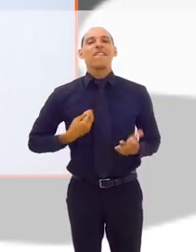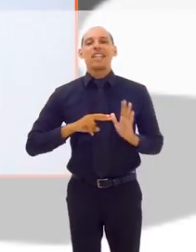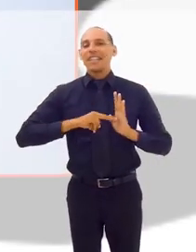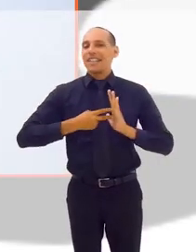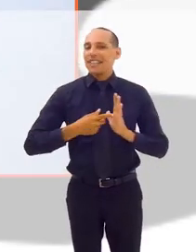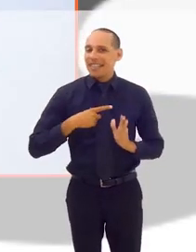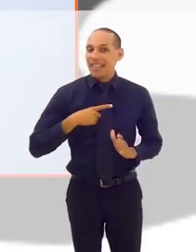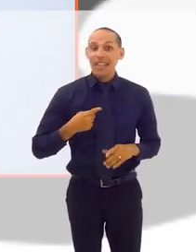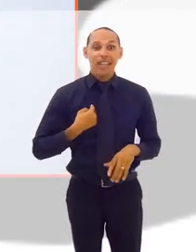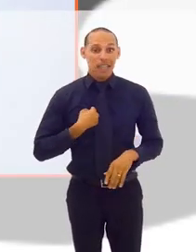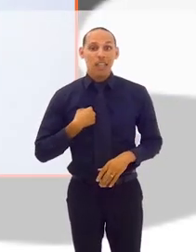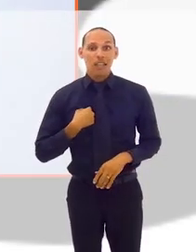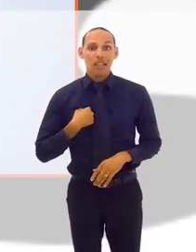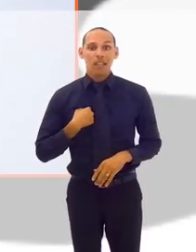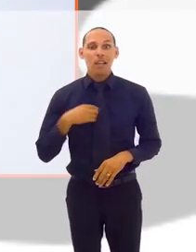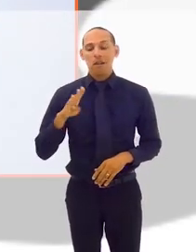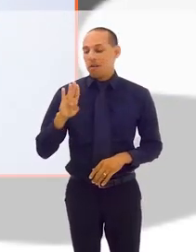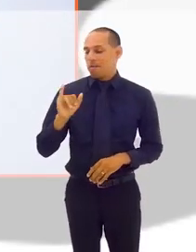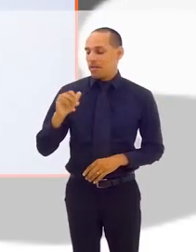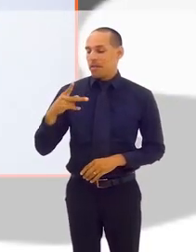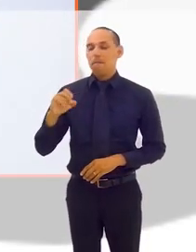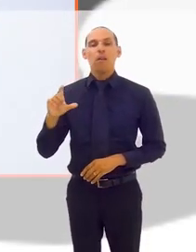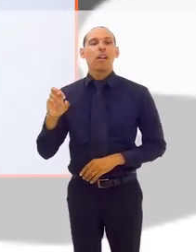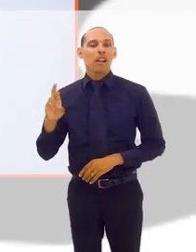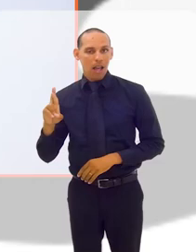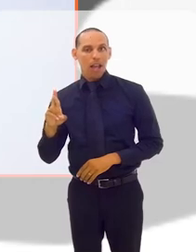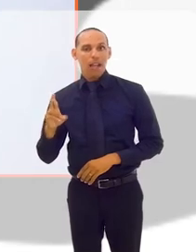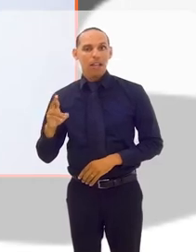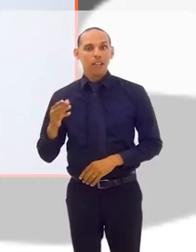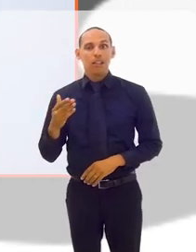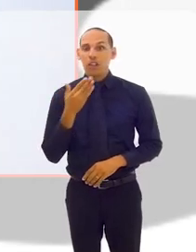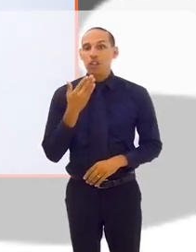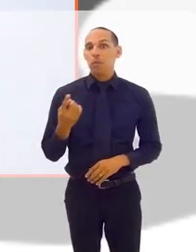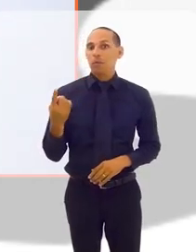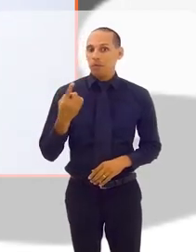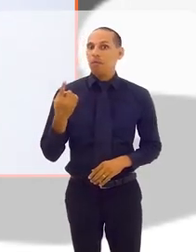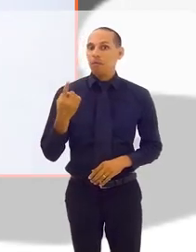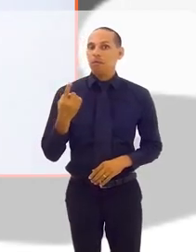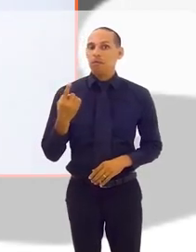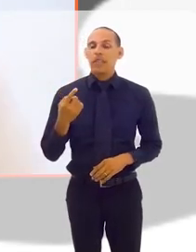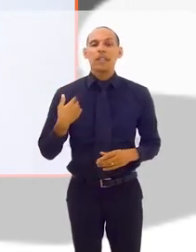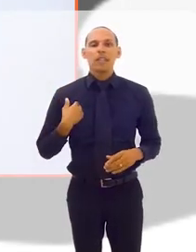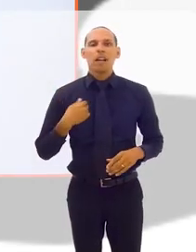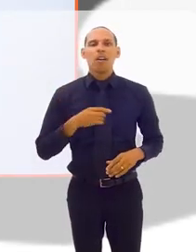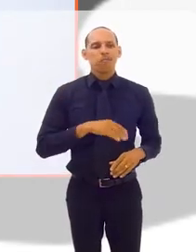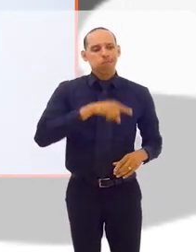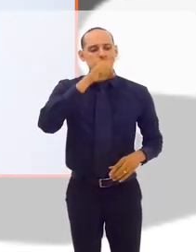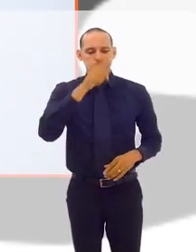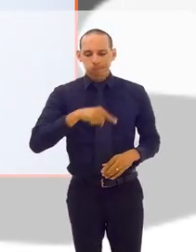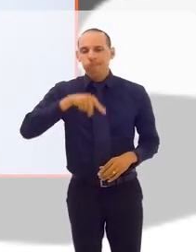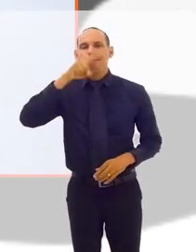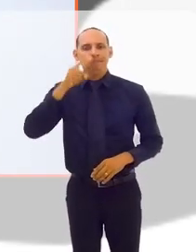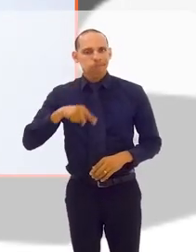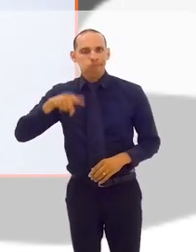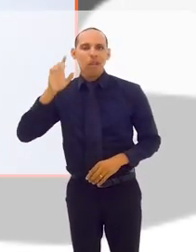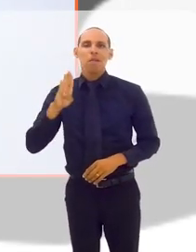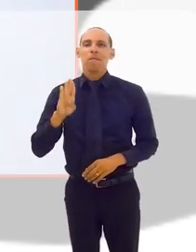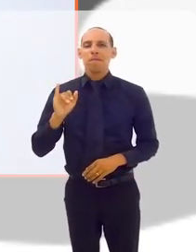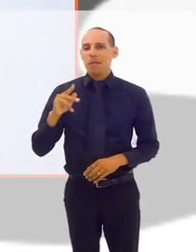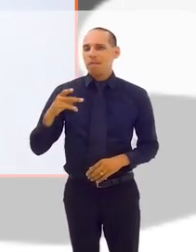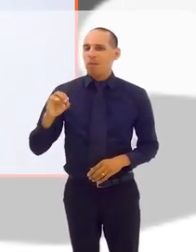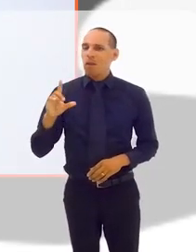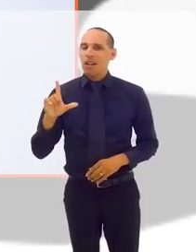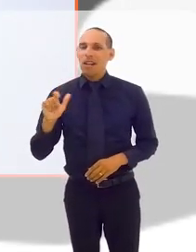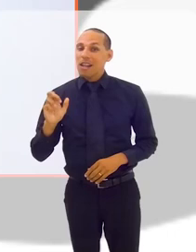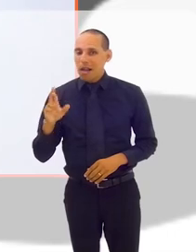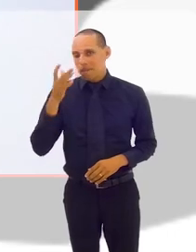sentido de novo, né? Eu fui diagnosticado como bipolar do tipo 1. Então, assim, entre altos e baixos, né? O bipolar, muita gente